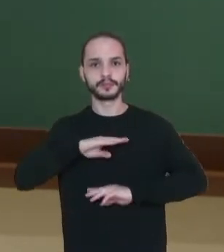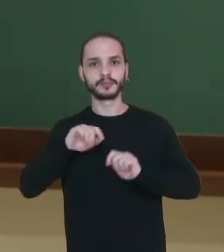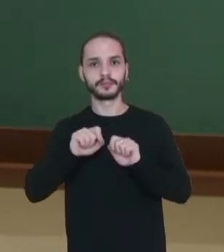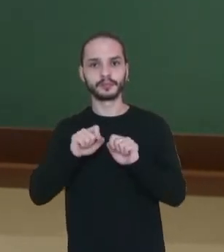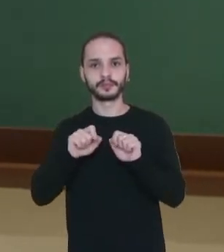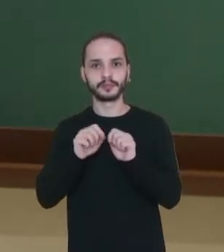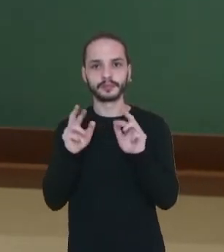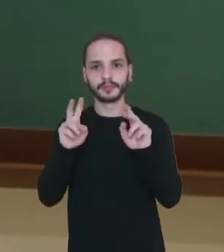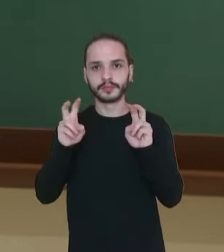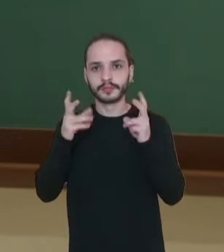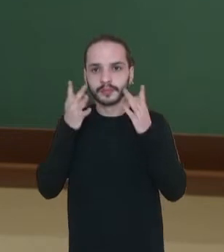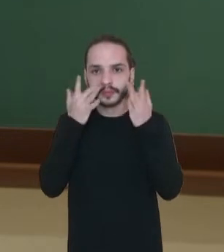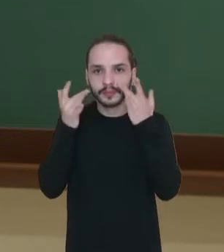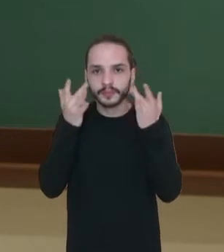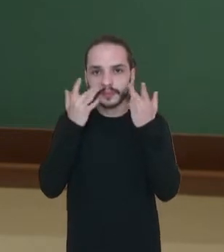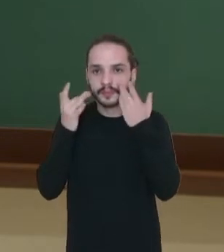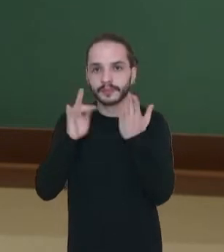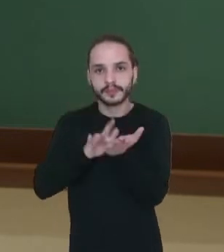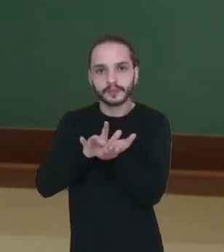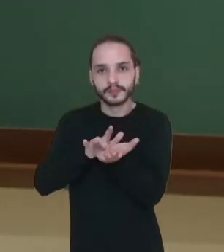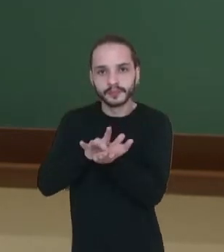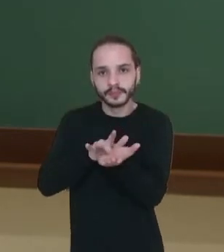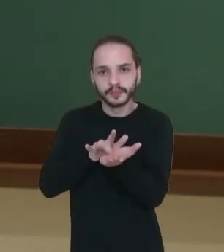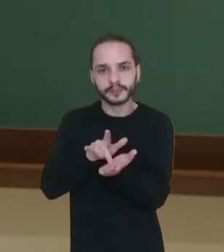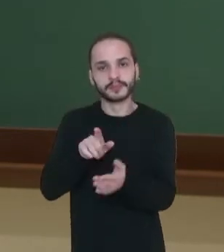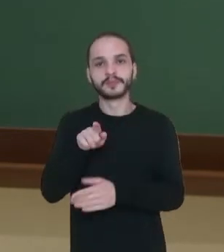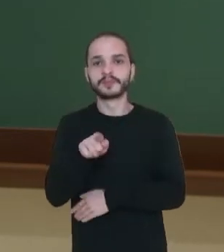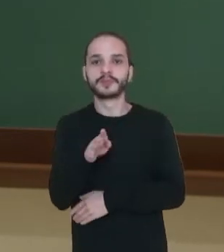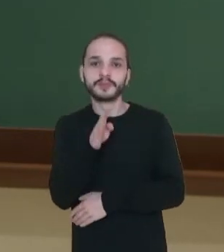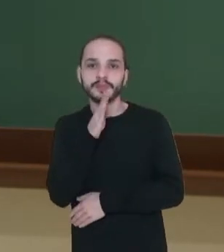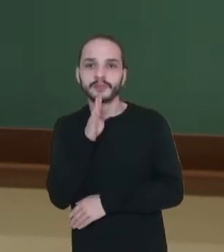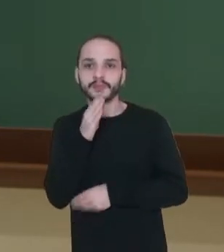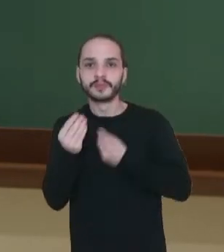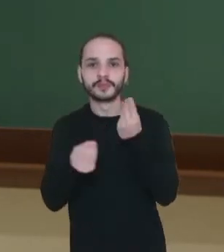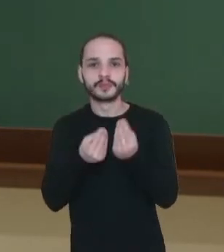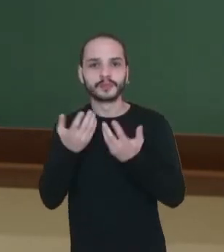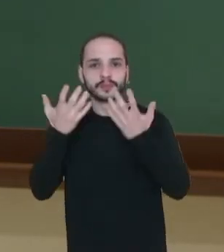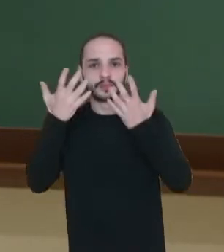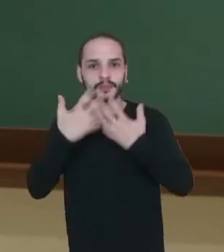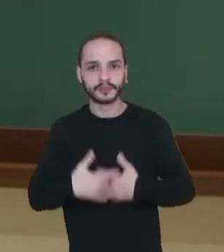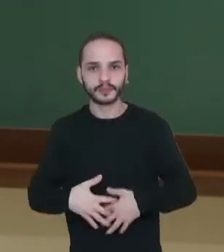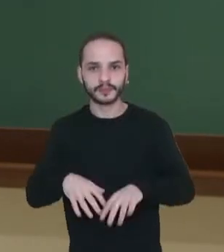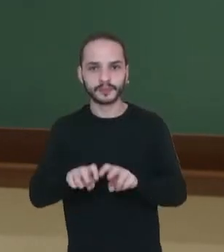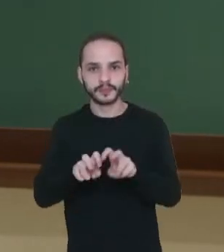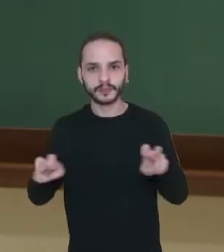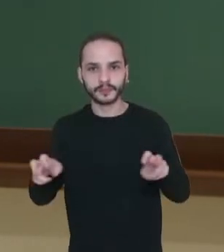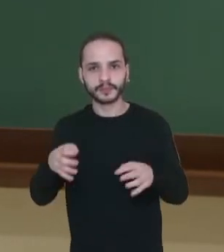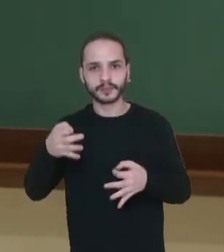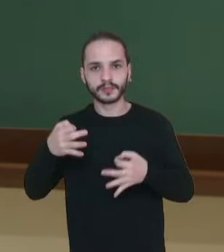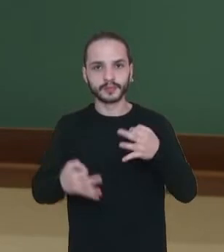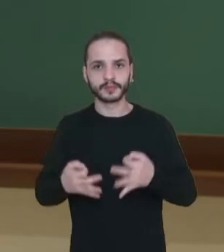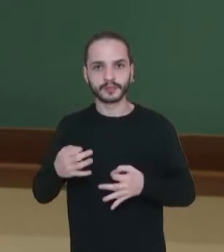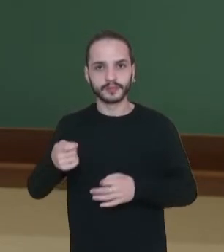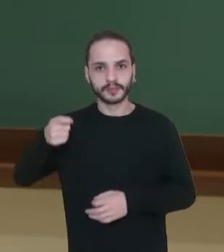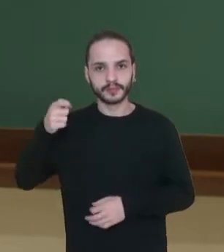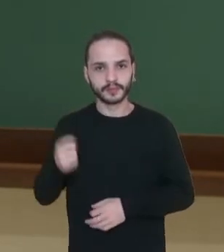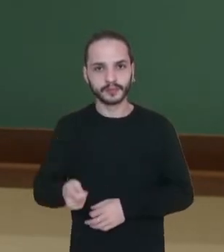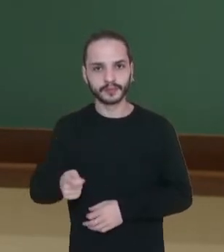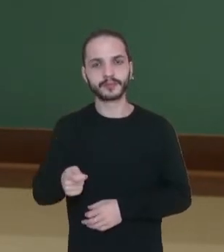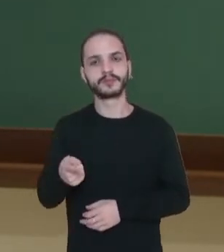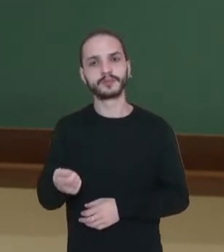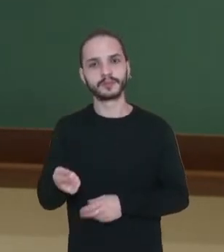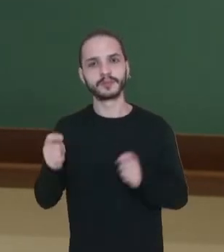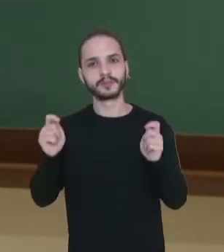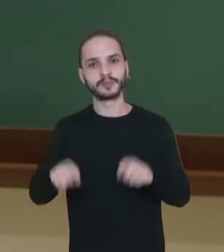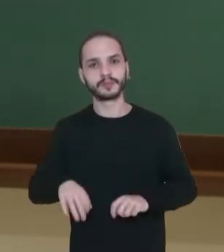um teatro, né? Possibilitando a vocês conhecerem como funciona um tribunal de júri e, obviamente, organizar os